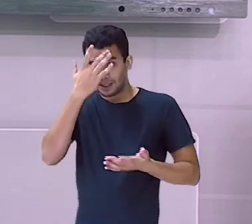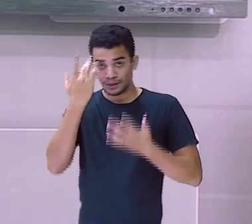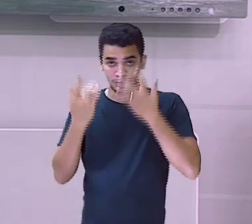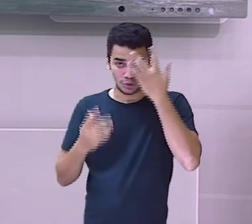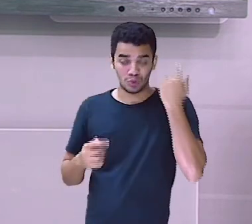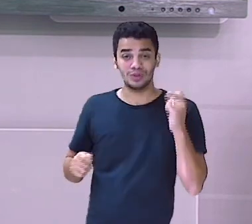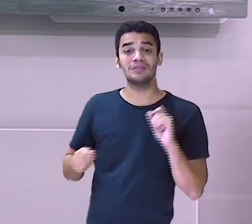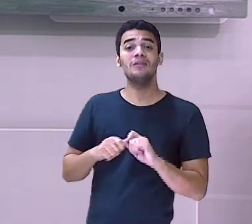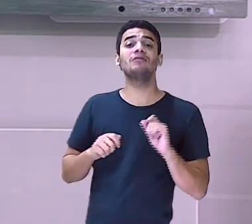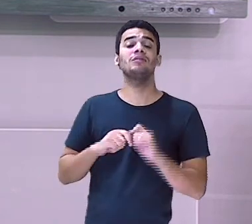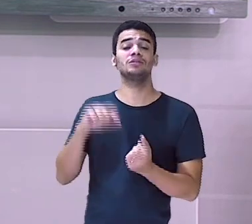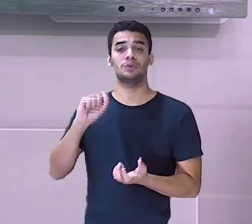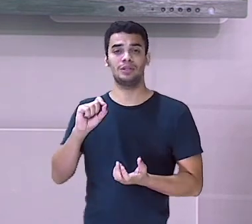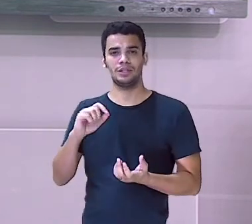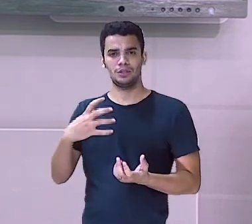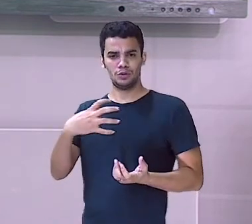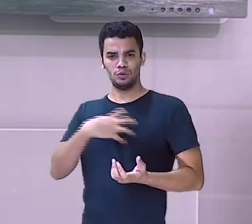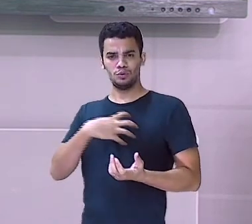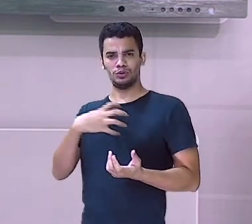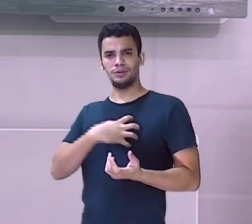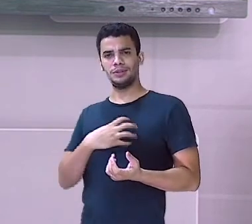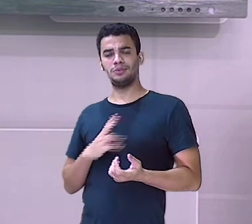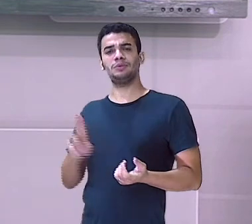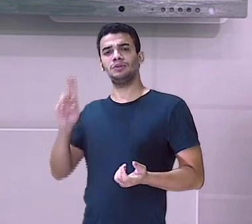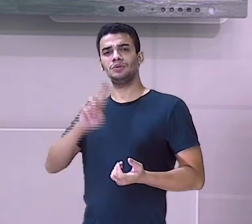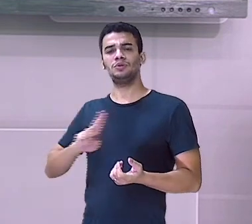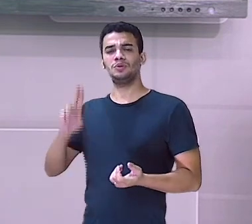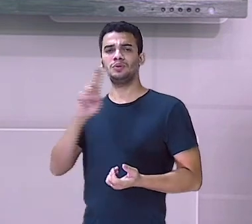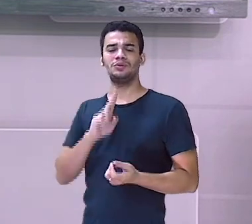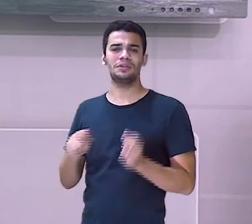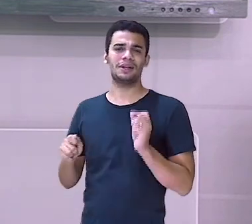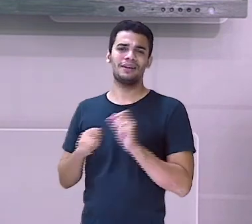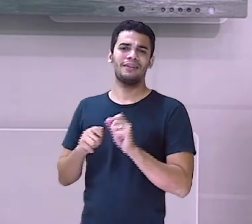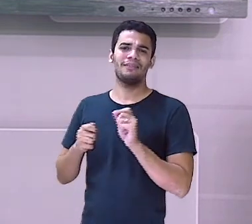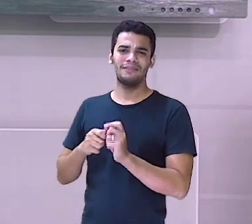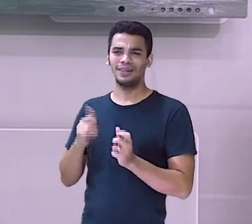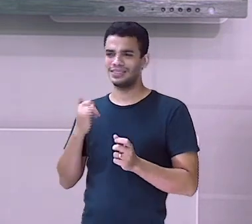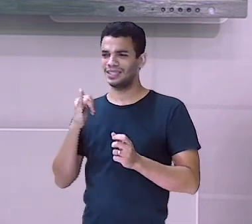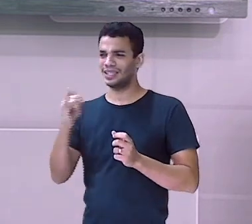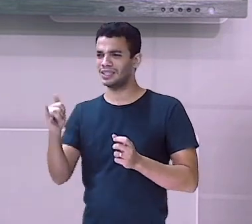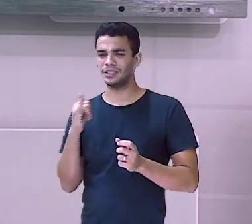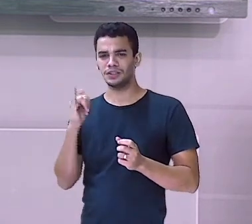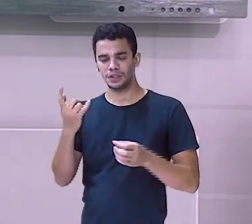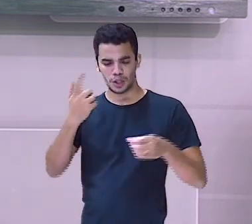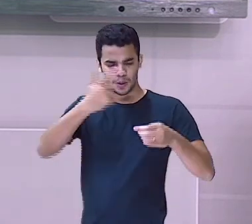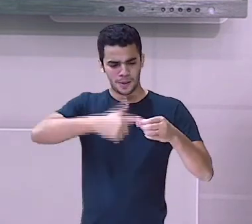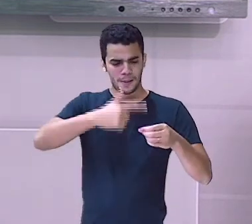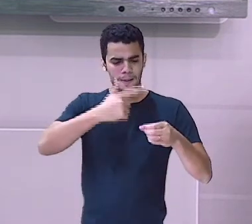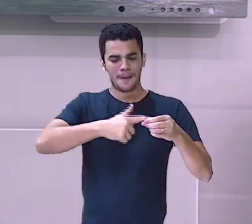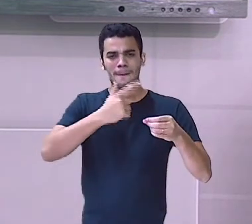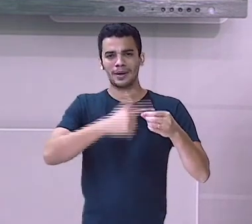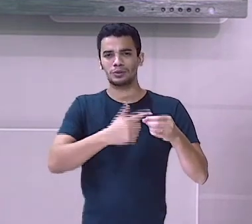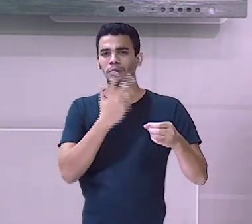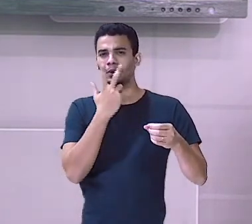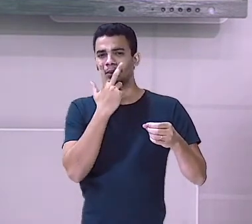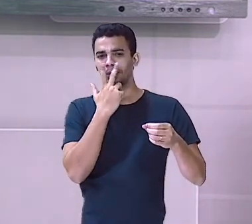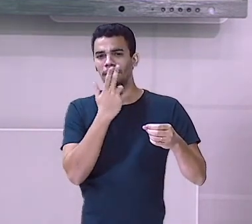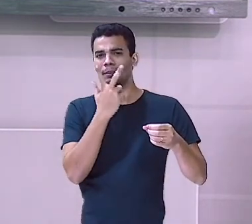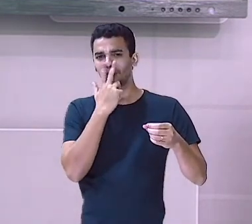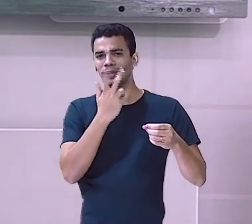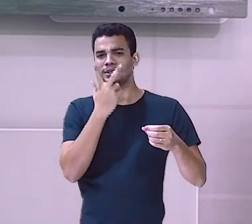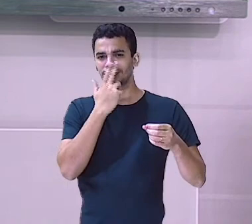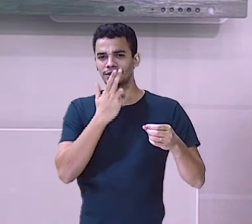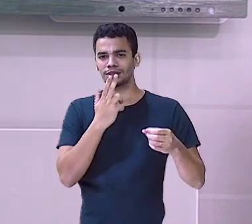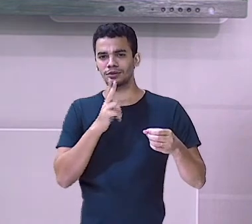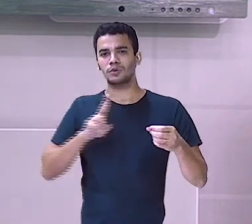outras formas de produzir situações para quando esse petróleo acabar. E aí,